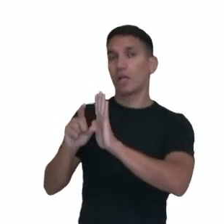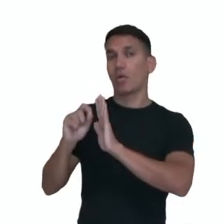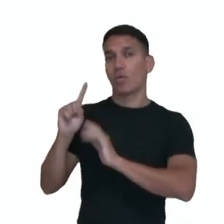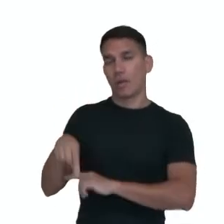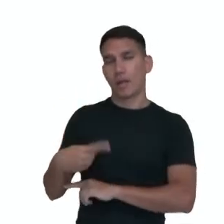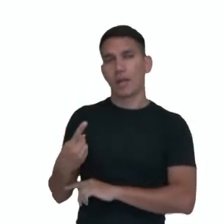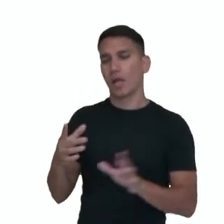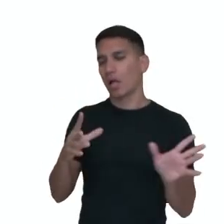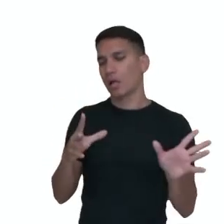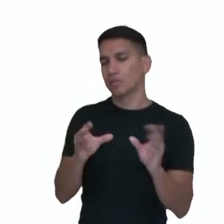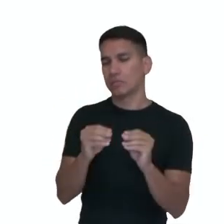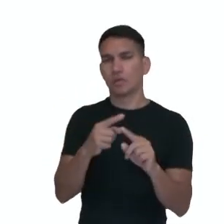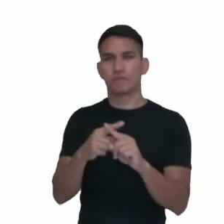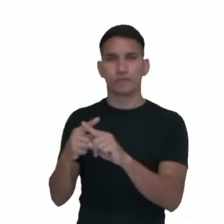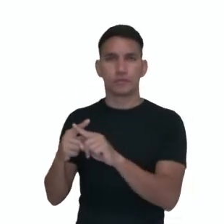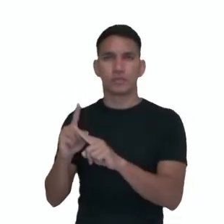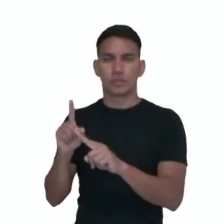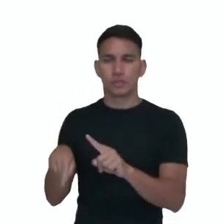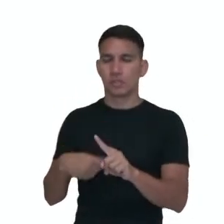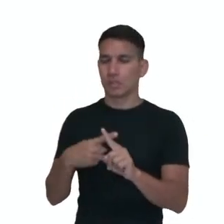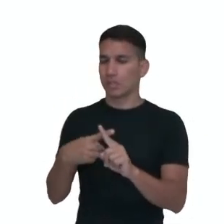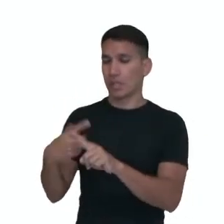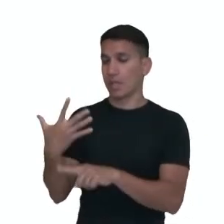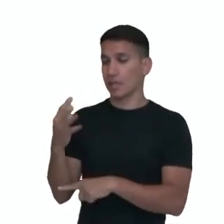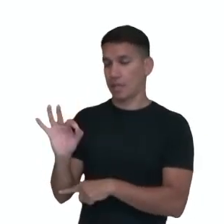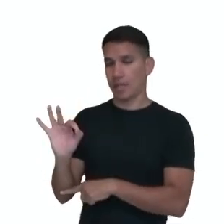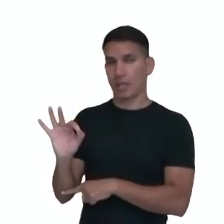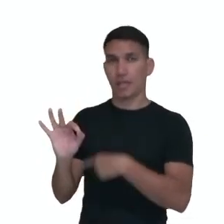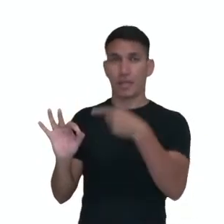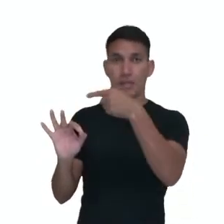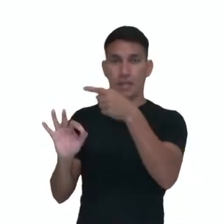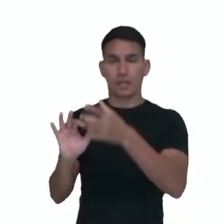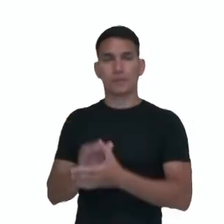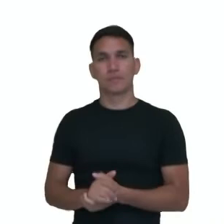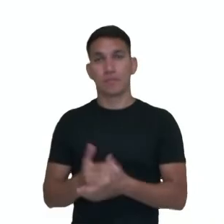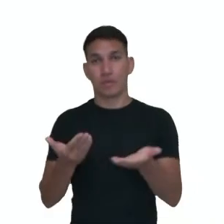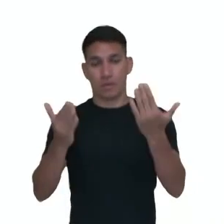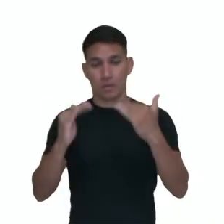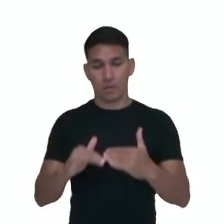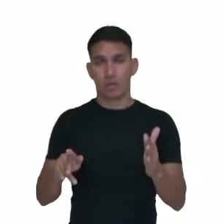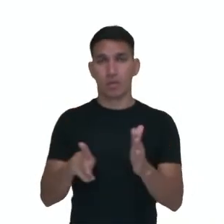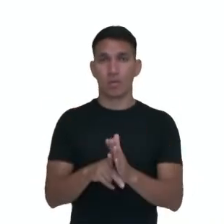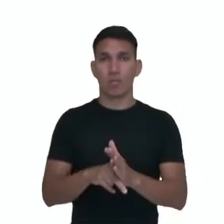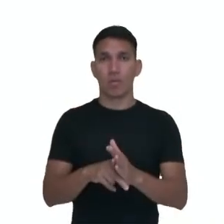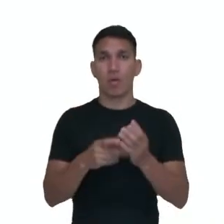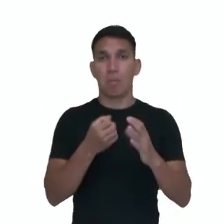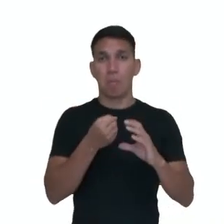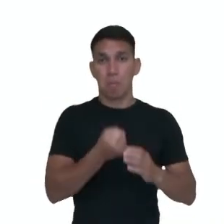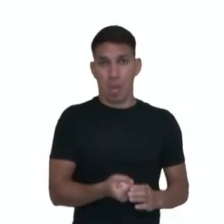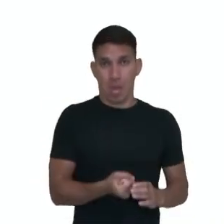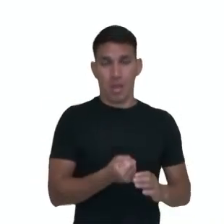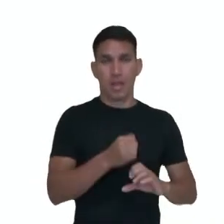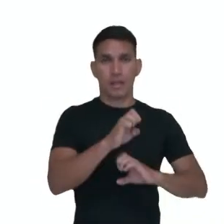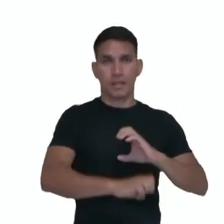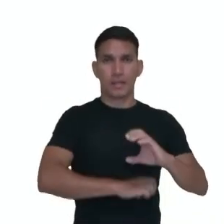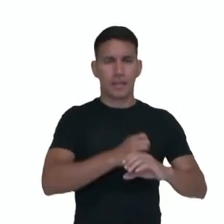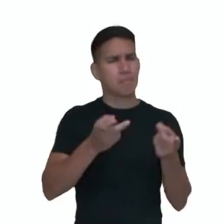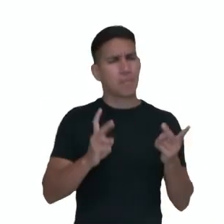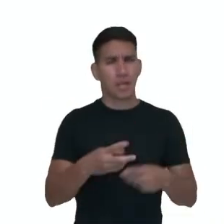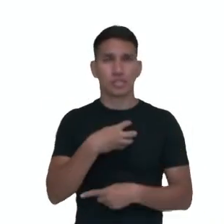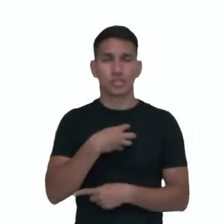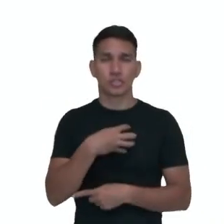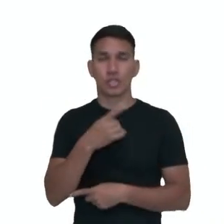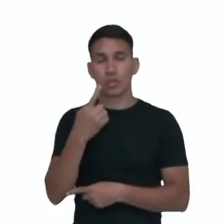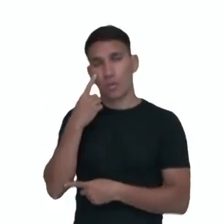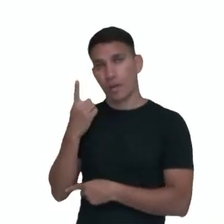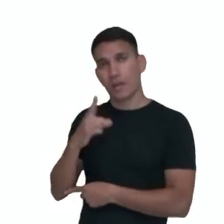notação científica com expoente negativo. O próximo aqui é a massa de um elétron. Mesma forma. A vírgula vai